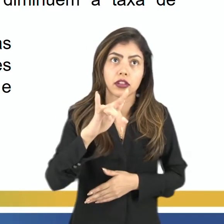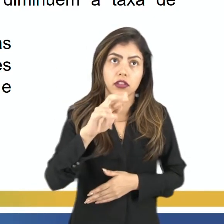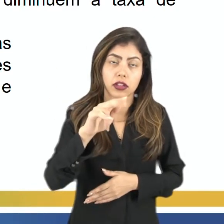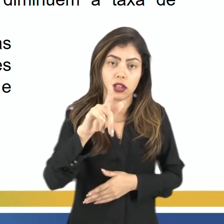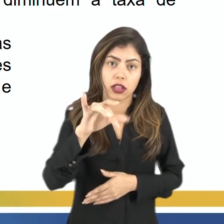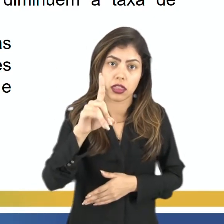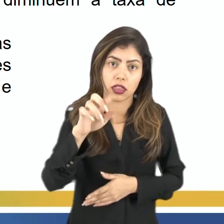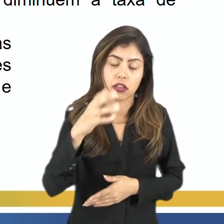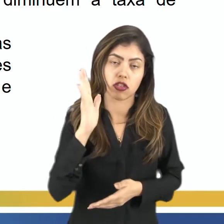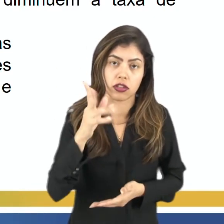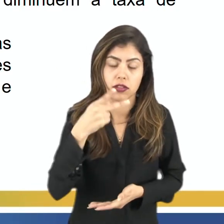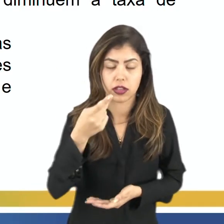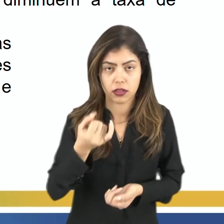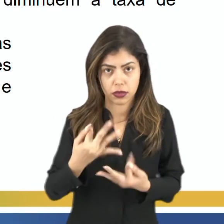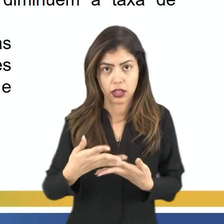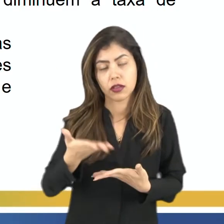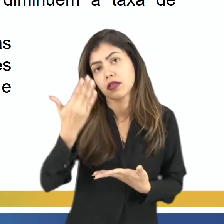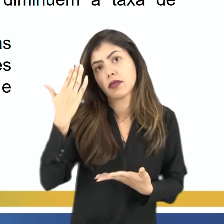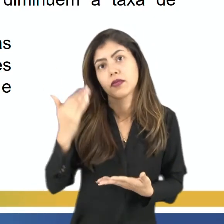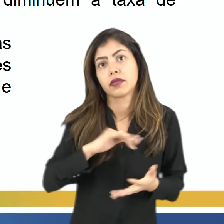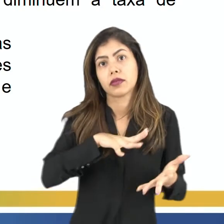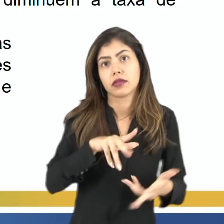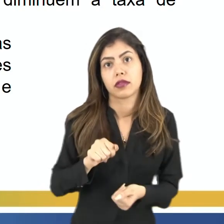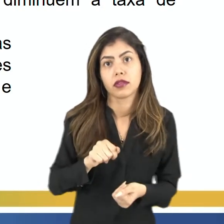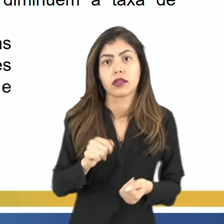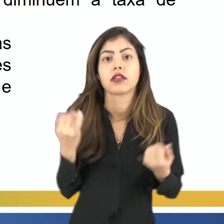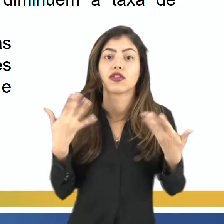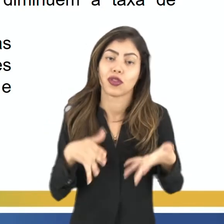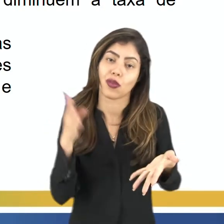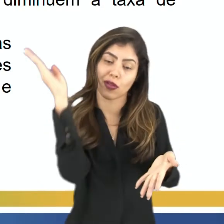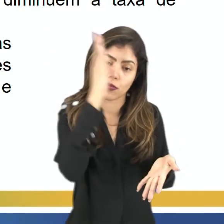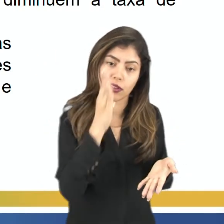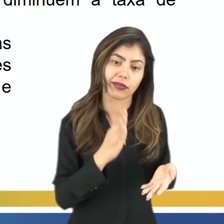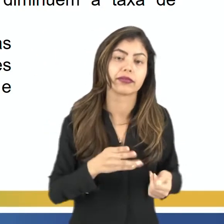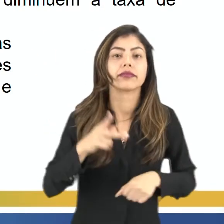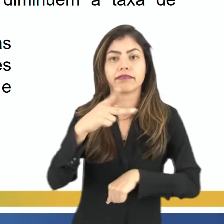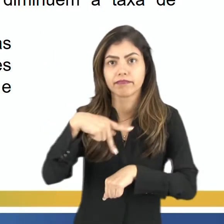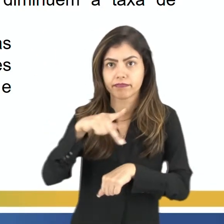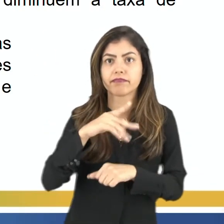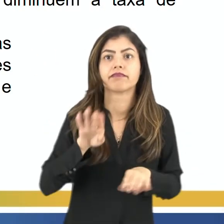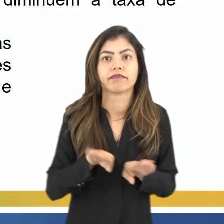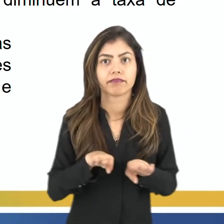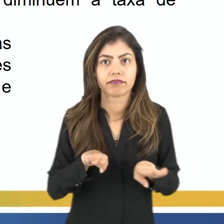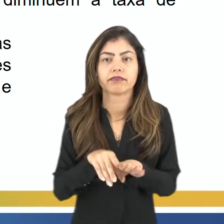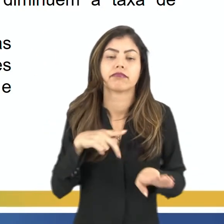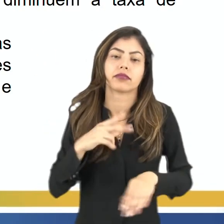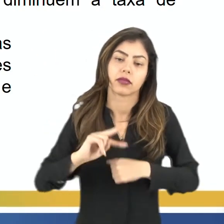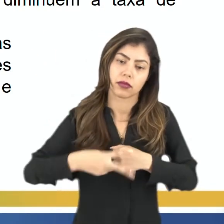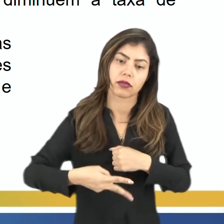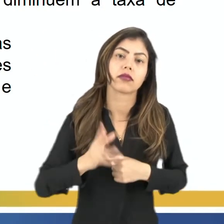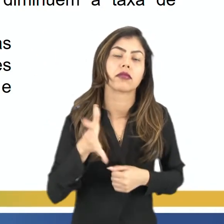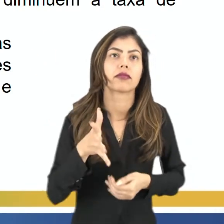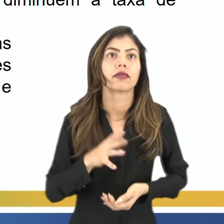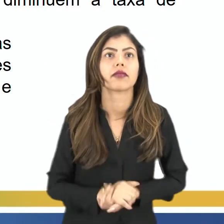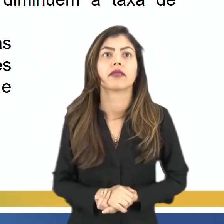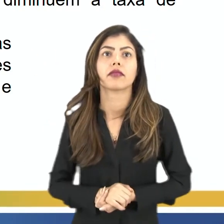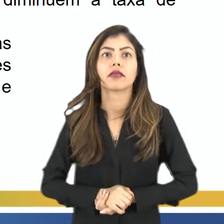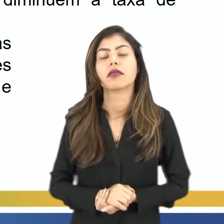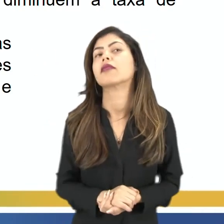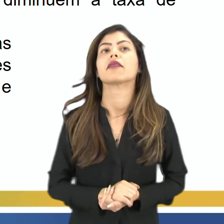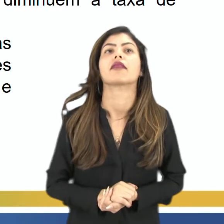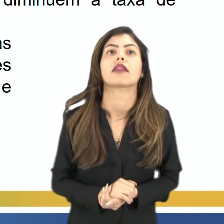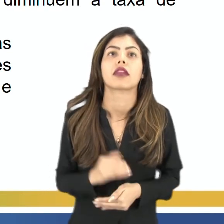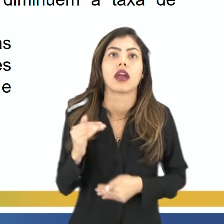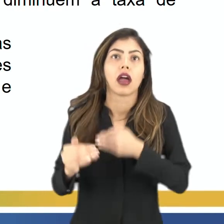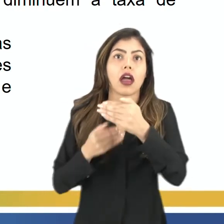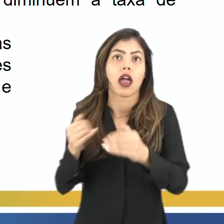taxa de fertilidade, eu já tinha falado isso também para vocês, isso a nível mundial também chegou ao nosso país. Então acontece também no Brasil essa